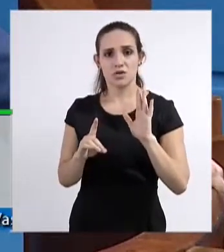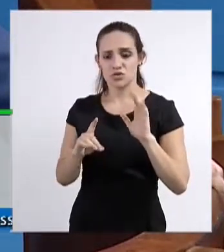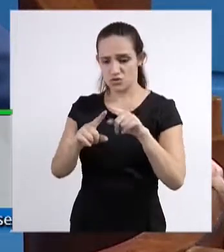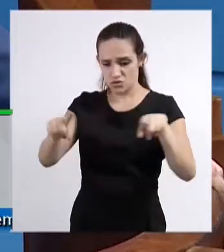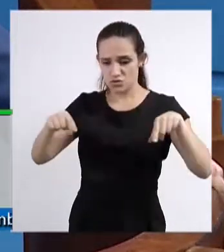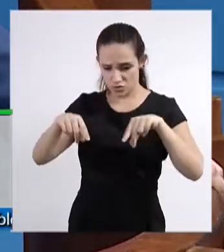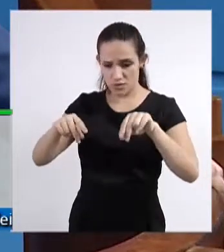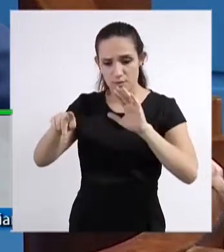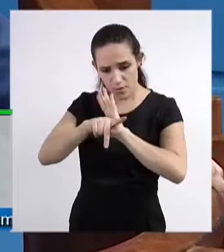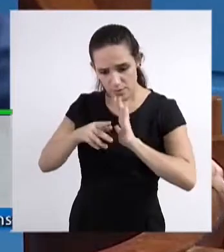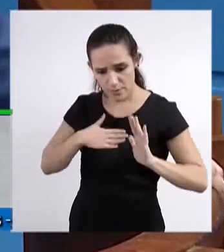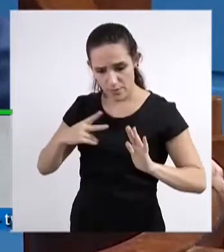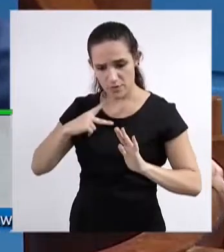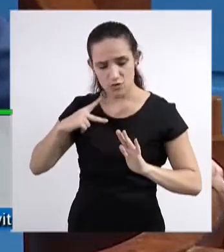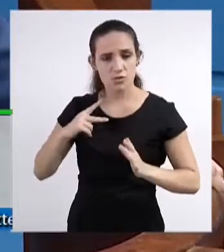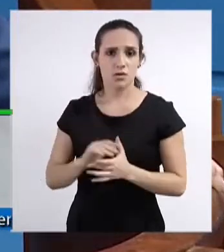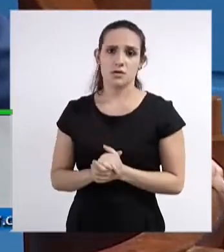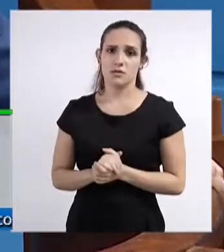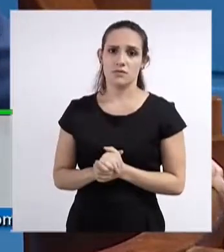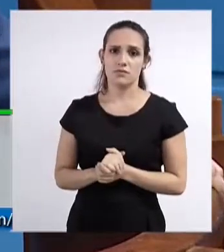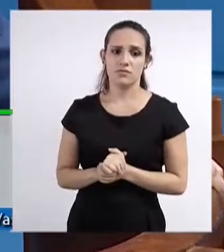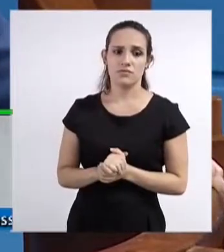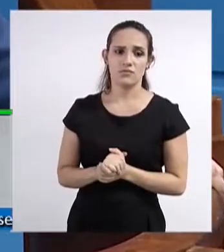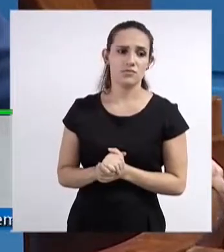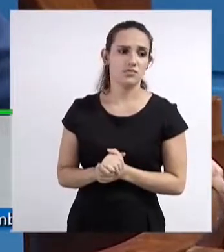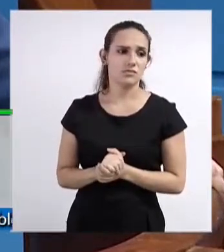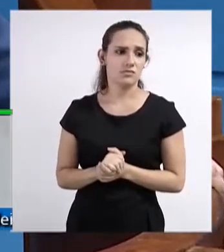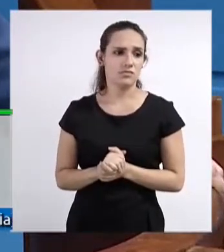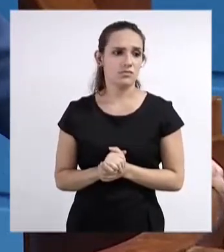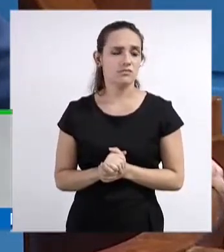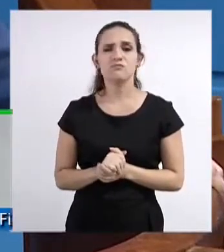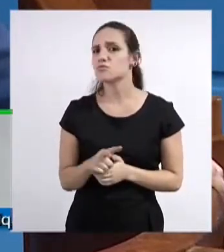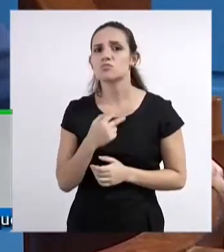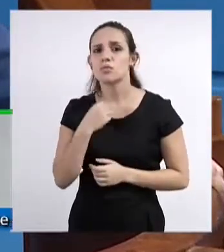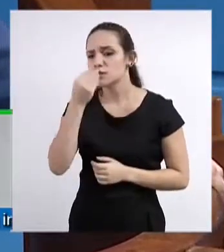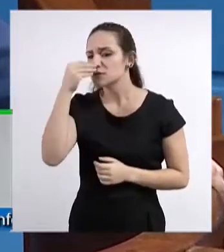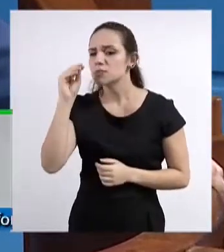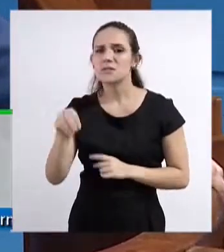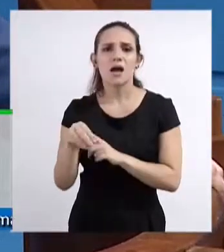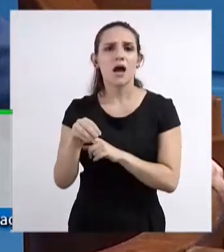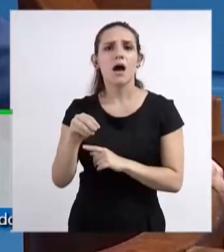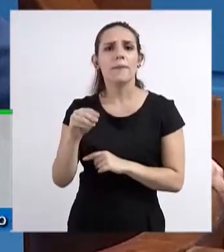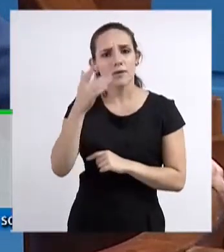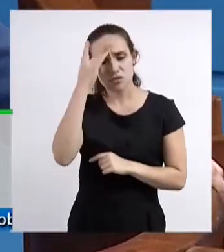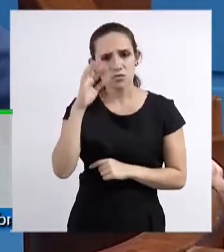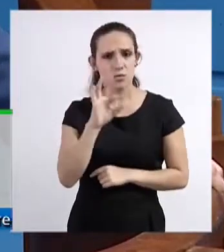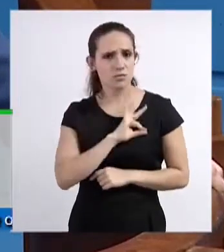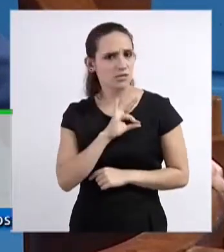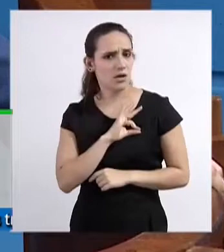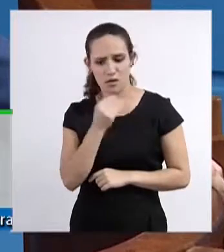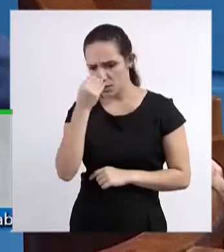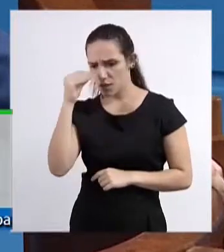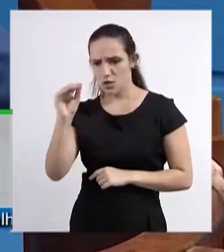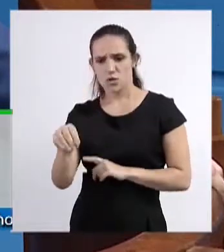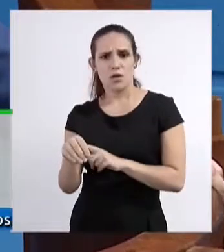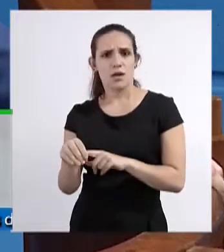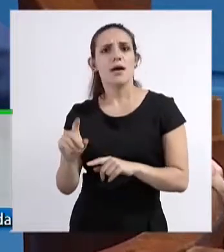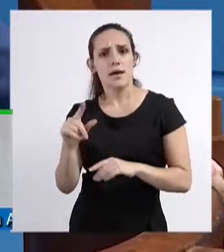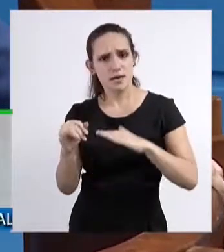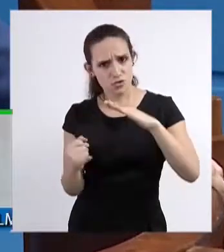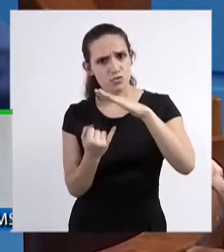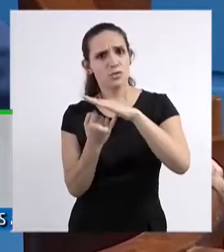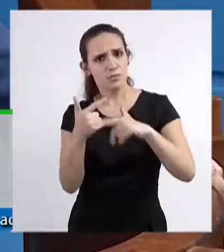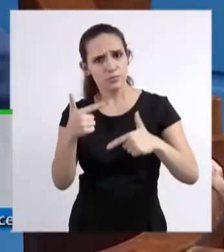dos investimentos, jamais pode ser negligenciada pelos agentes públicos. Acredito que são as